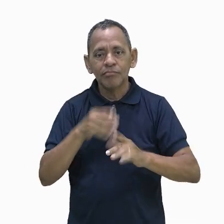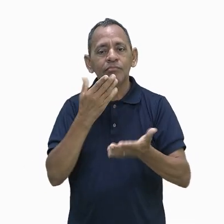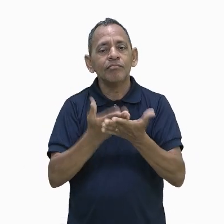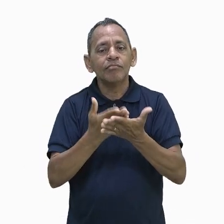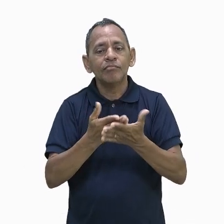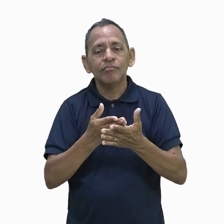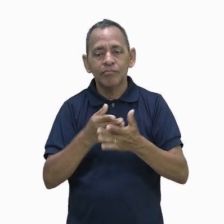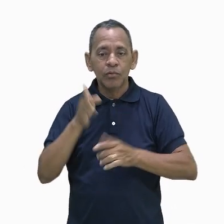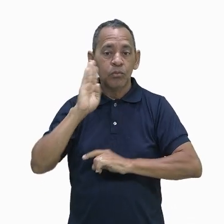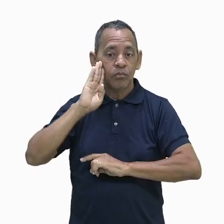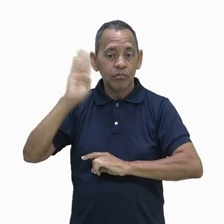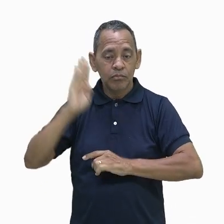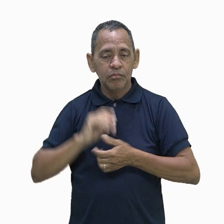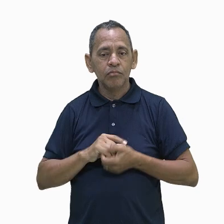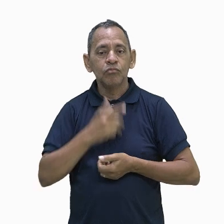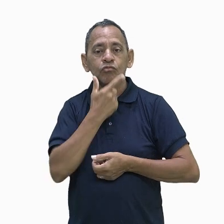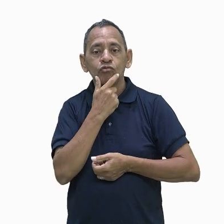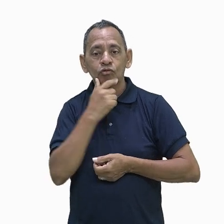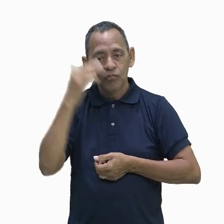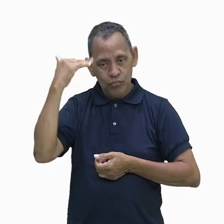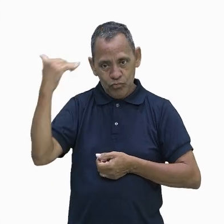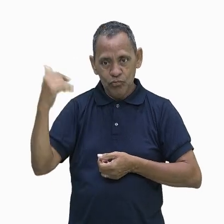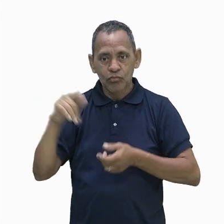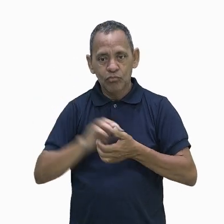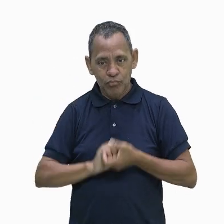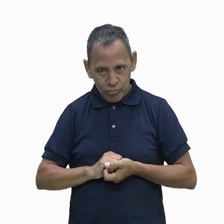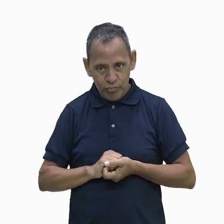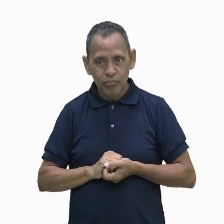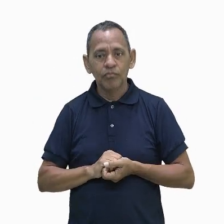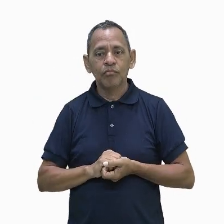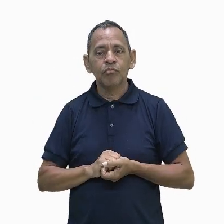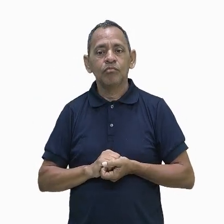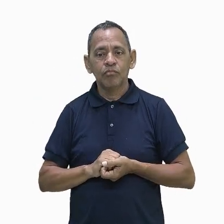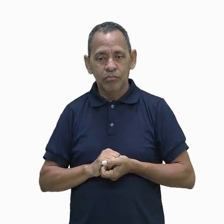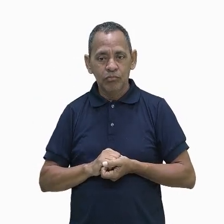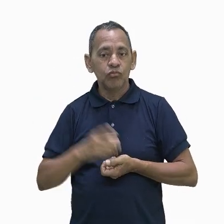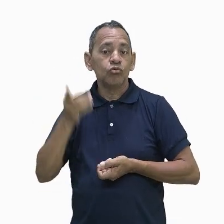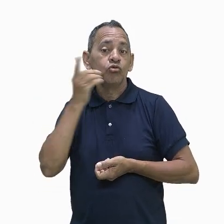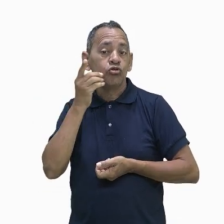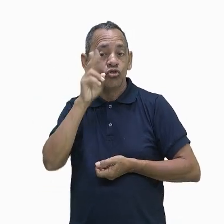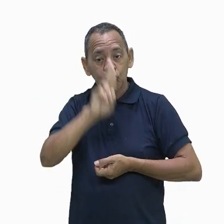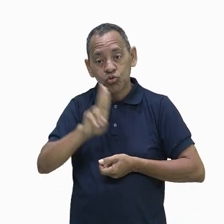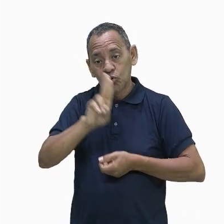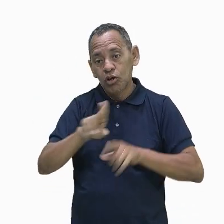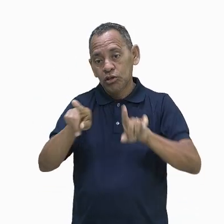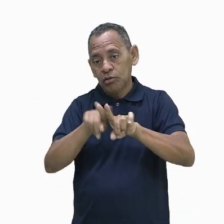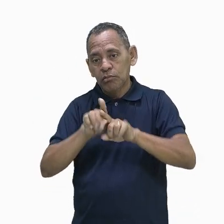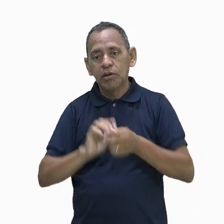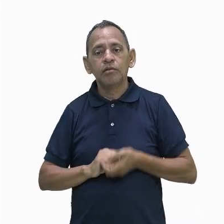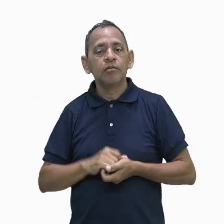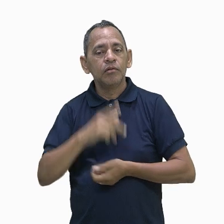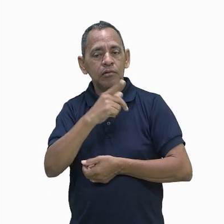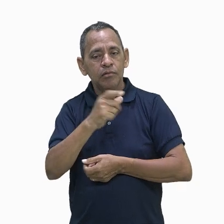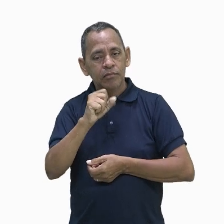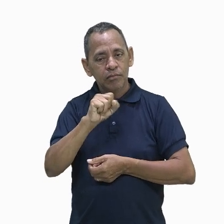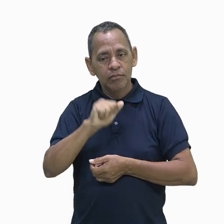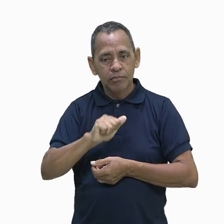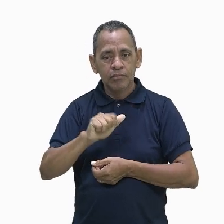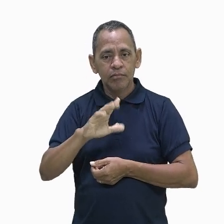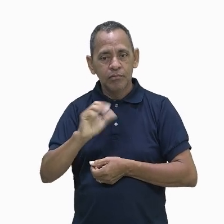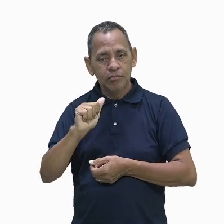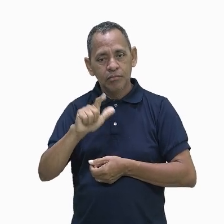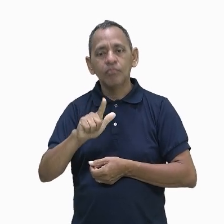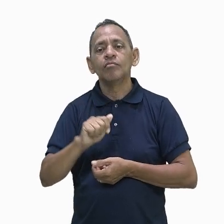princípio de Arquimedes, enunciado e aplicações no cotidiano, princípio de Pascal,